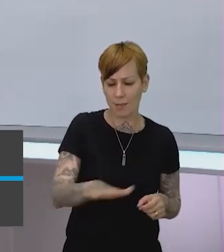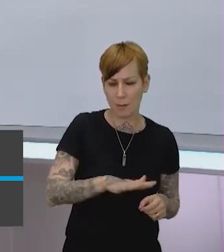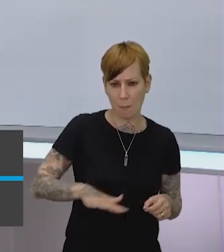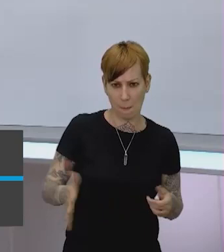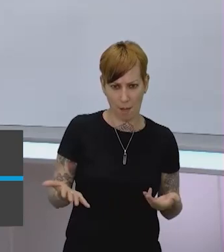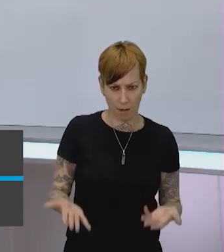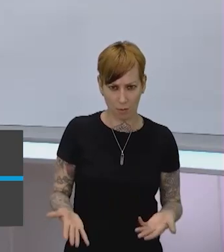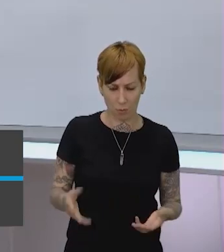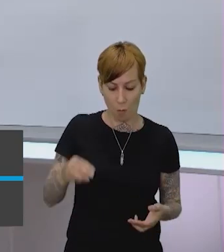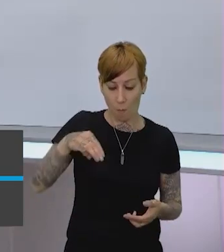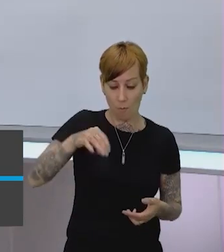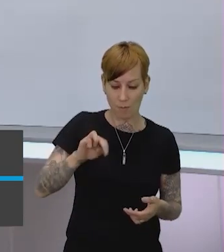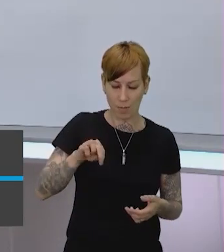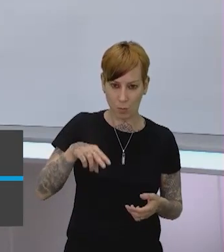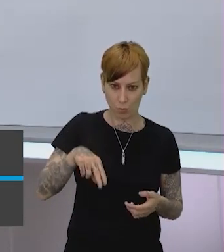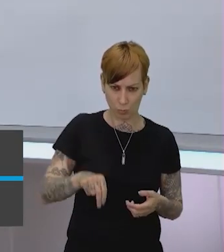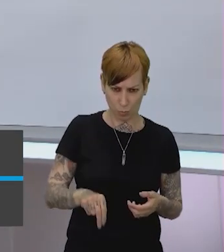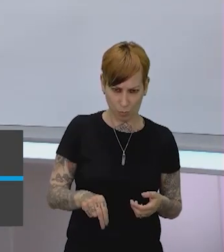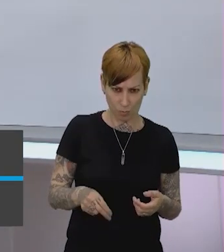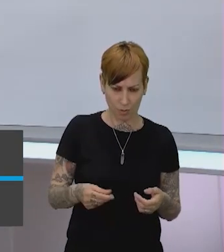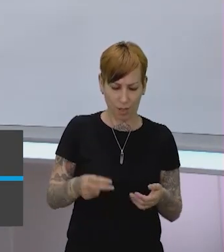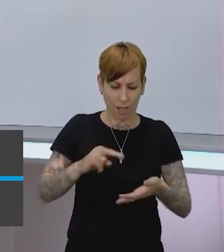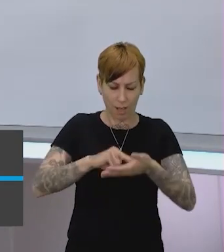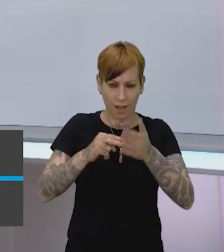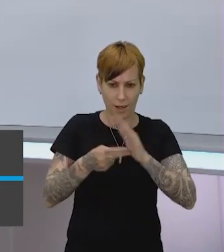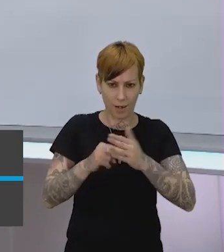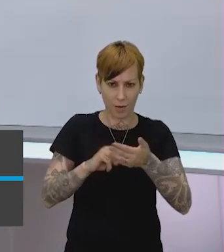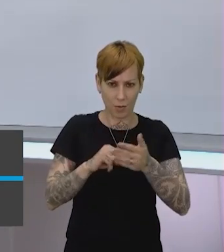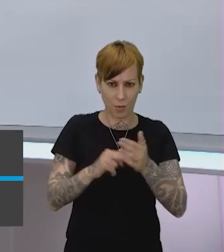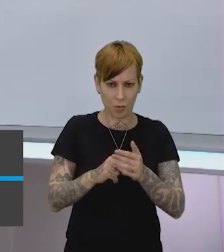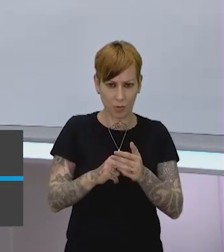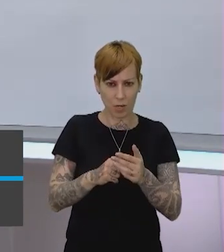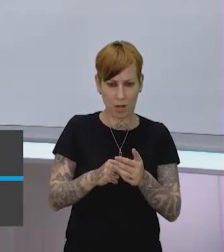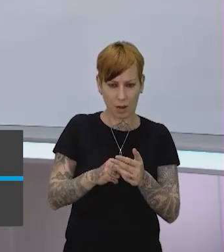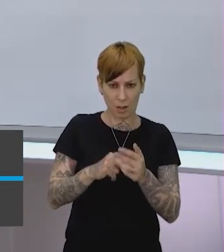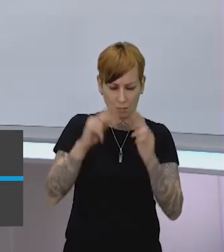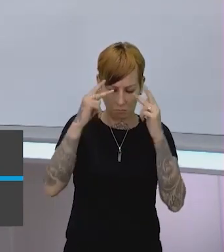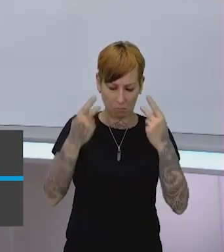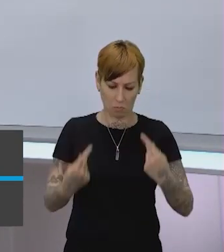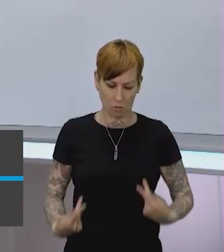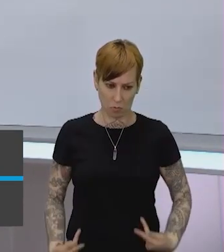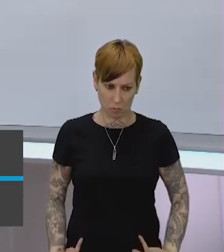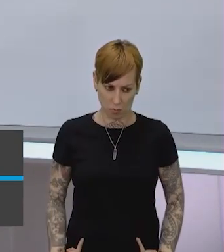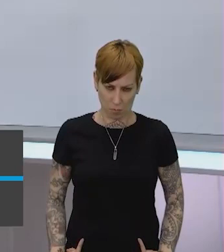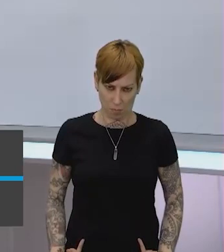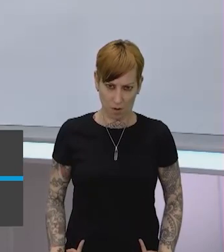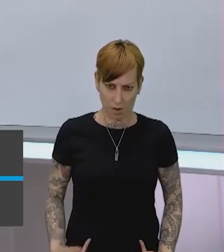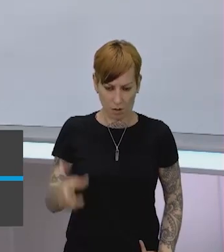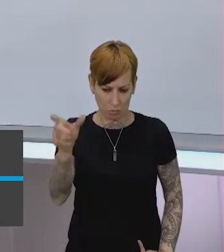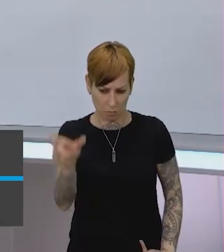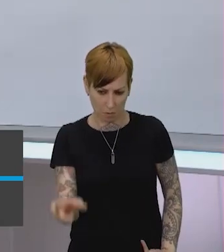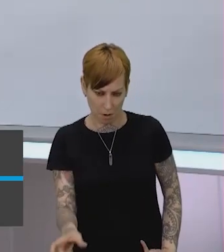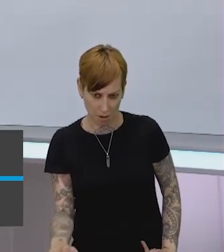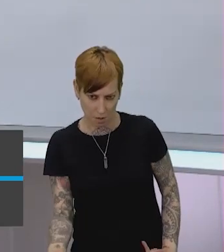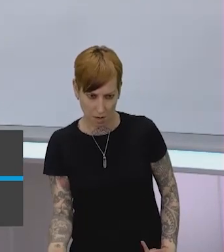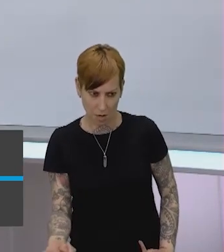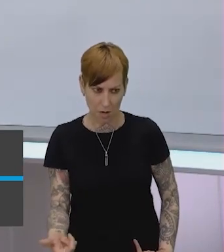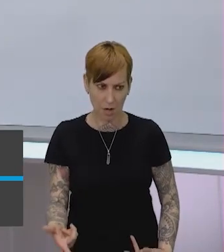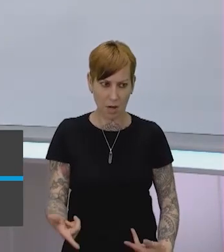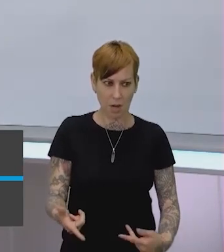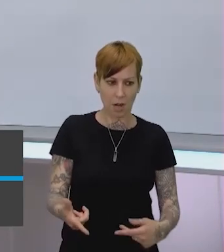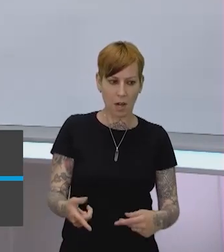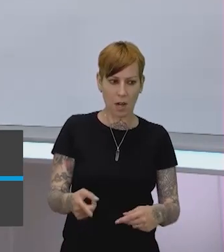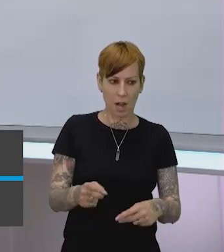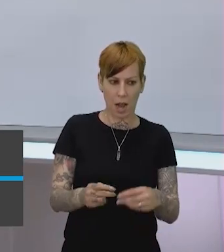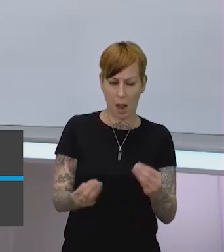para o Milton Santos tem a ver com uma relação entre um agente, né, nós, seres humanos, a matéria, né,